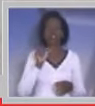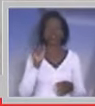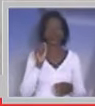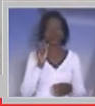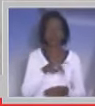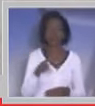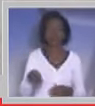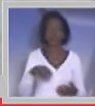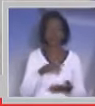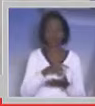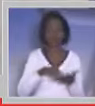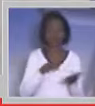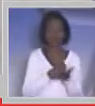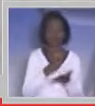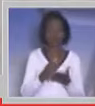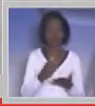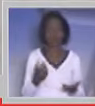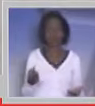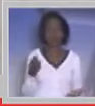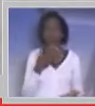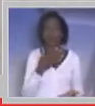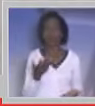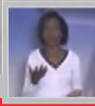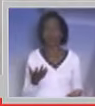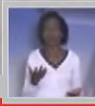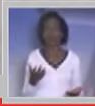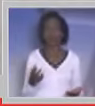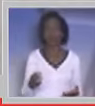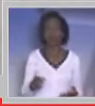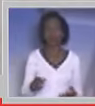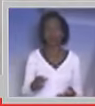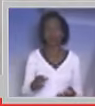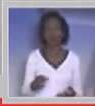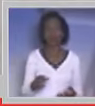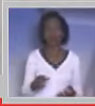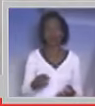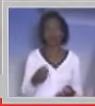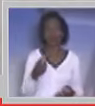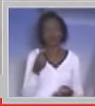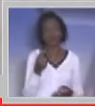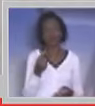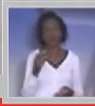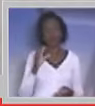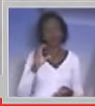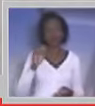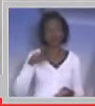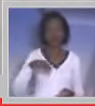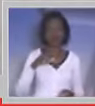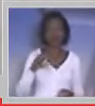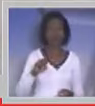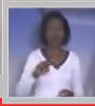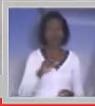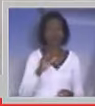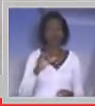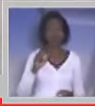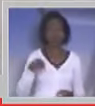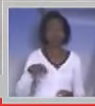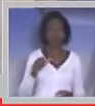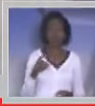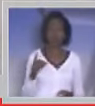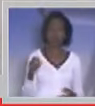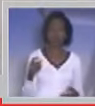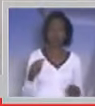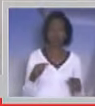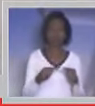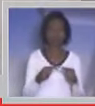professores me parece que eram professores contratados e comissionados não um regime ainda do